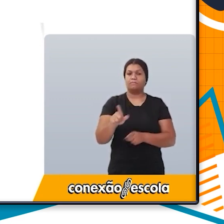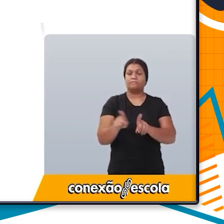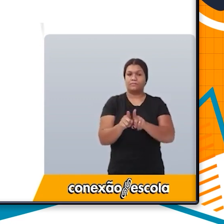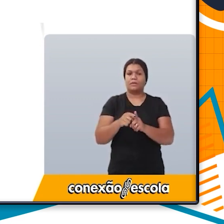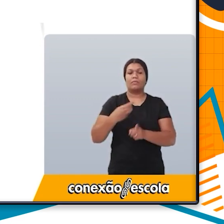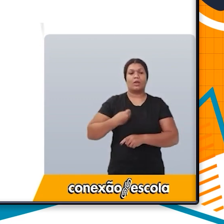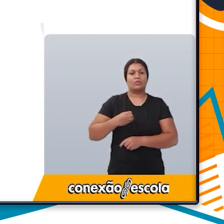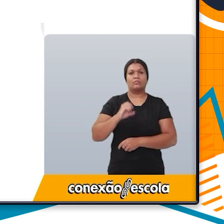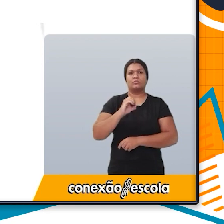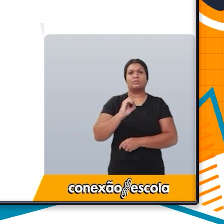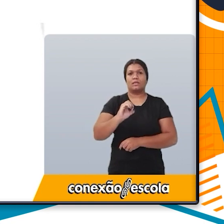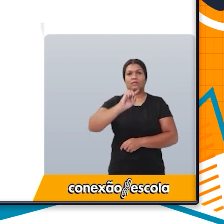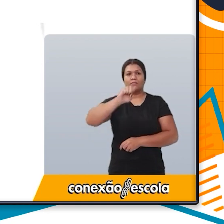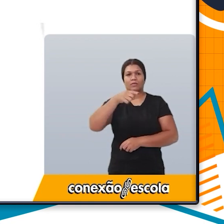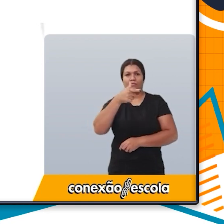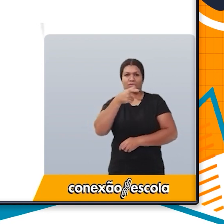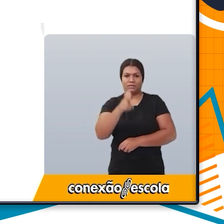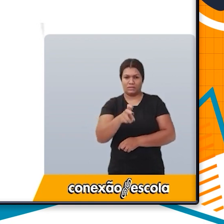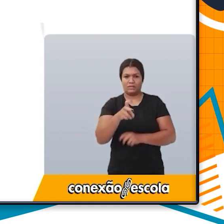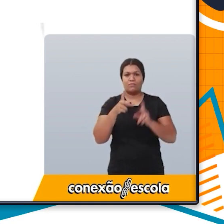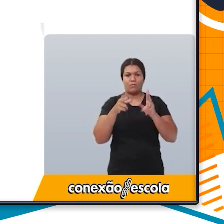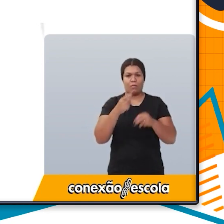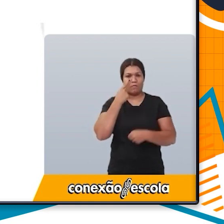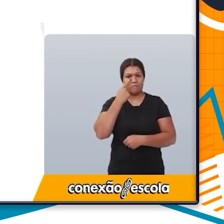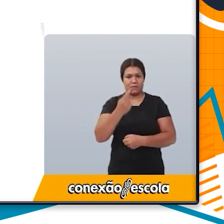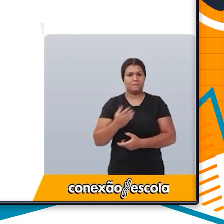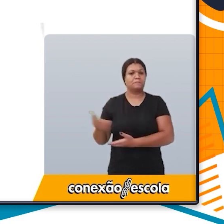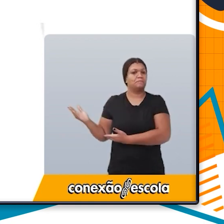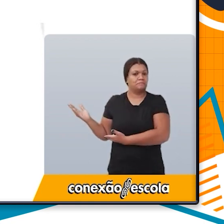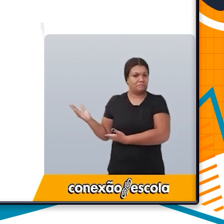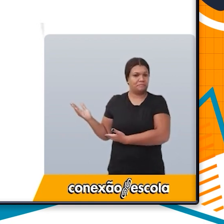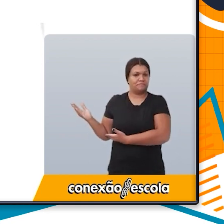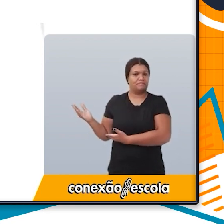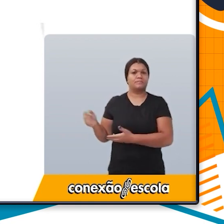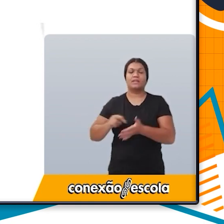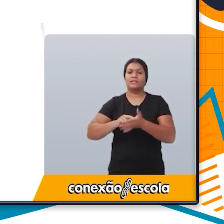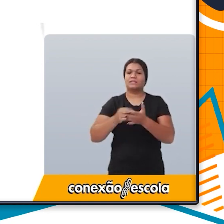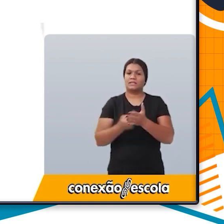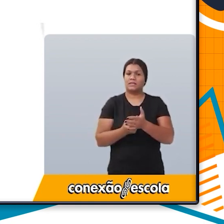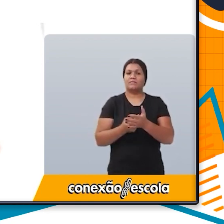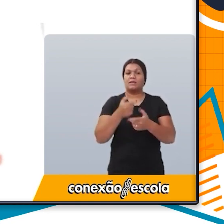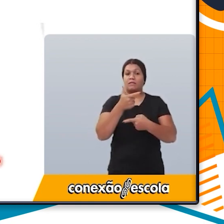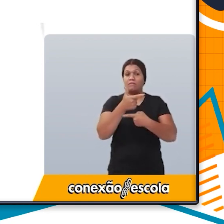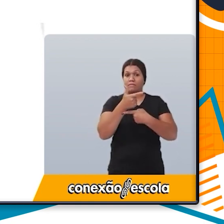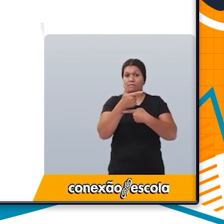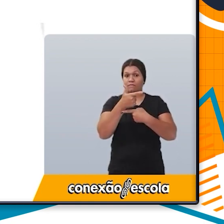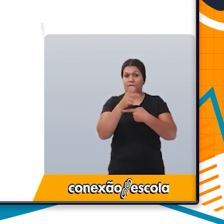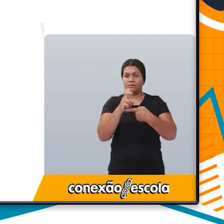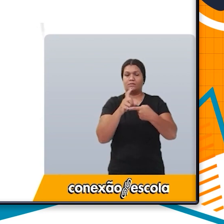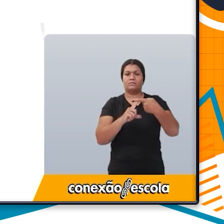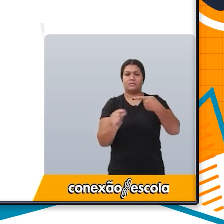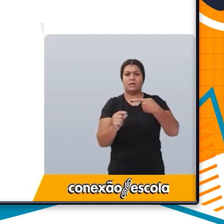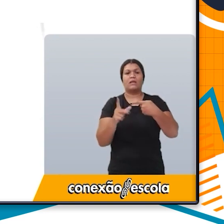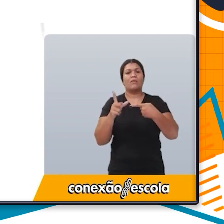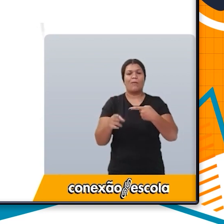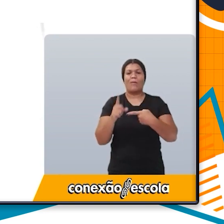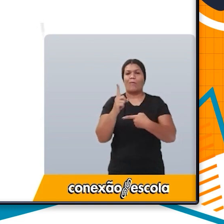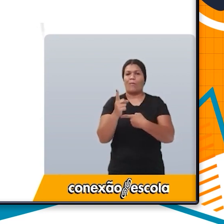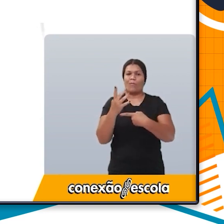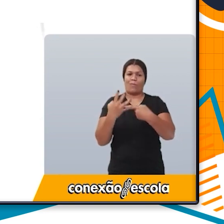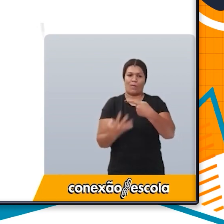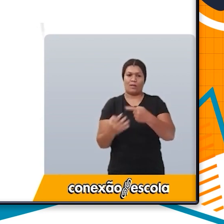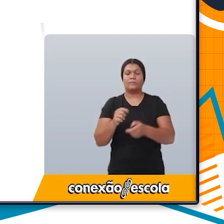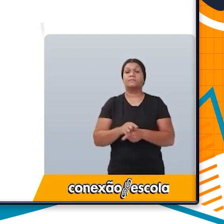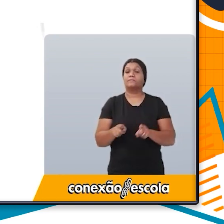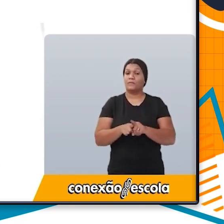número 25 centésimos, que é o mesmo que 1/4, e o número menos